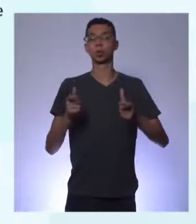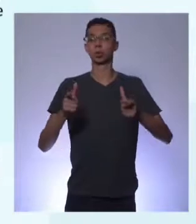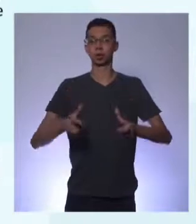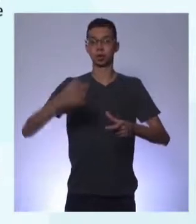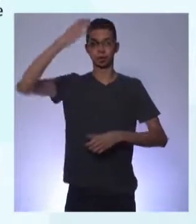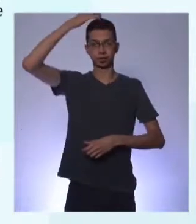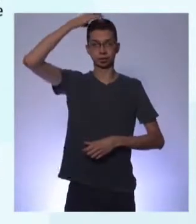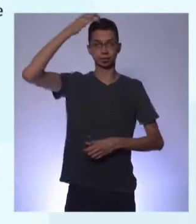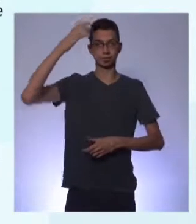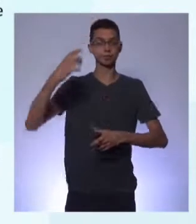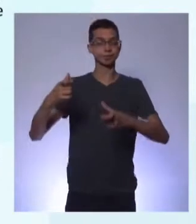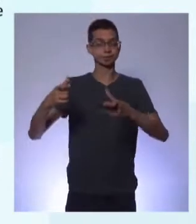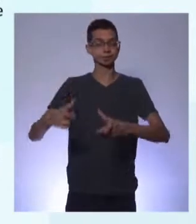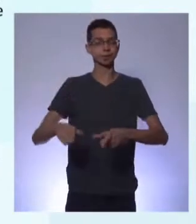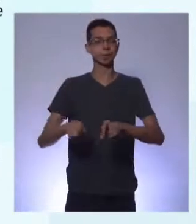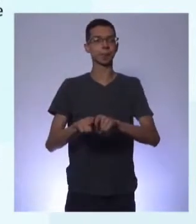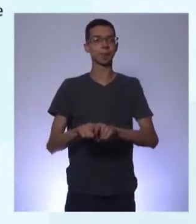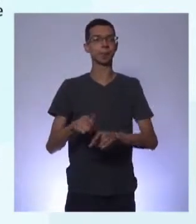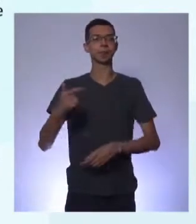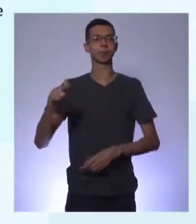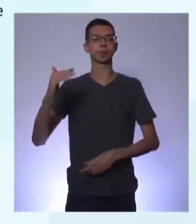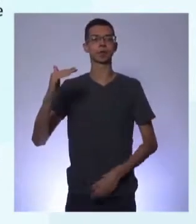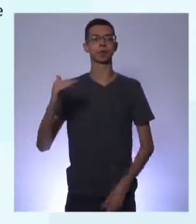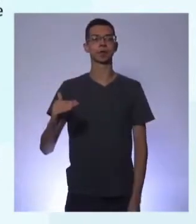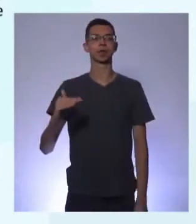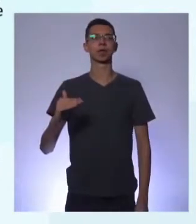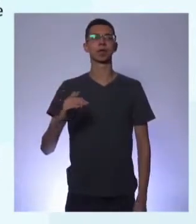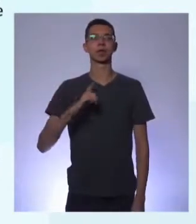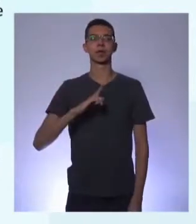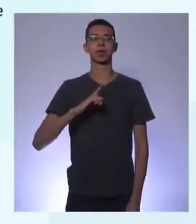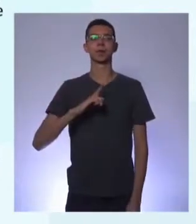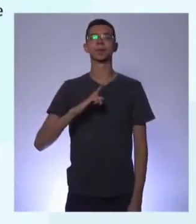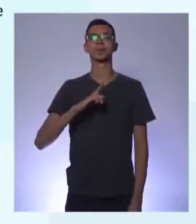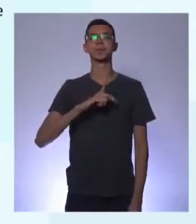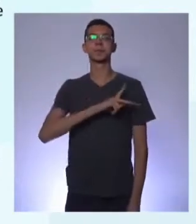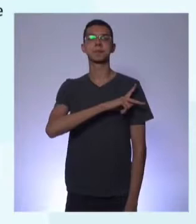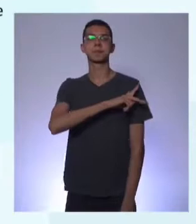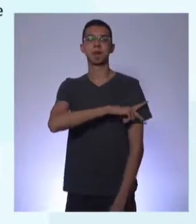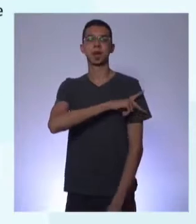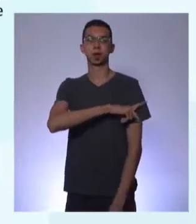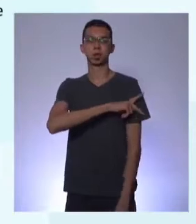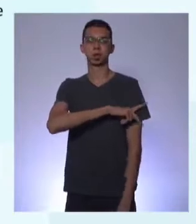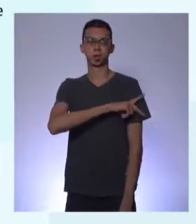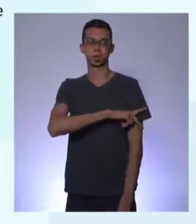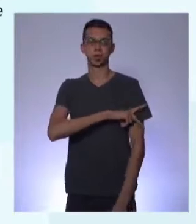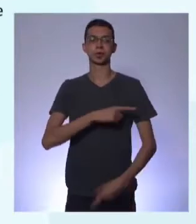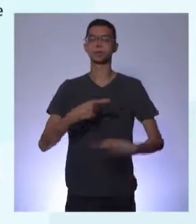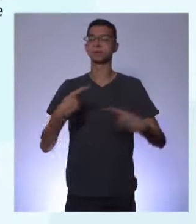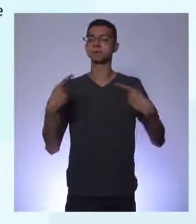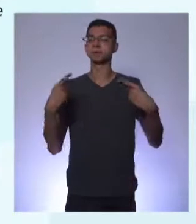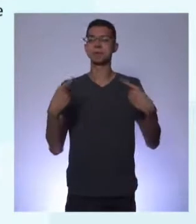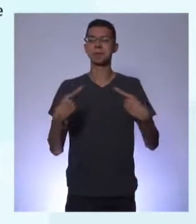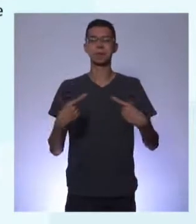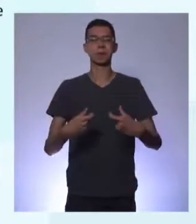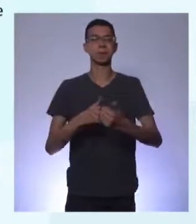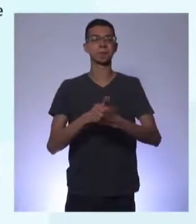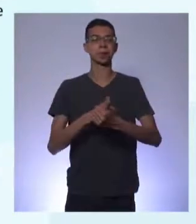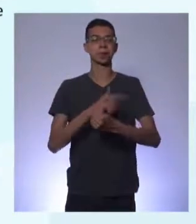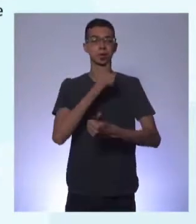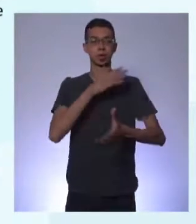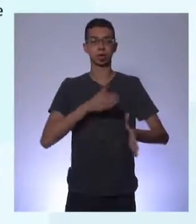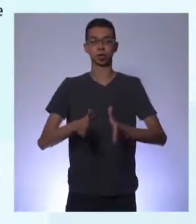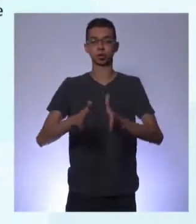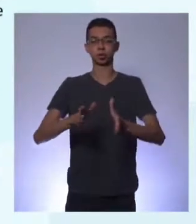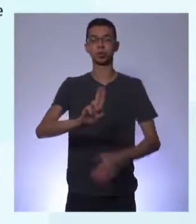coroa. E a Batalha de Genipapo, no Piauí, que também foi um combate realizado às margens do rio Genipapo,